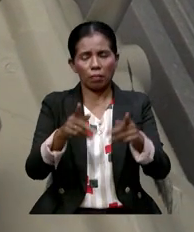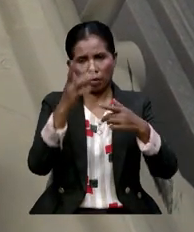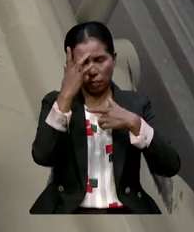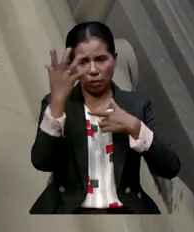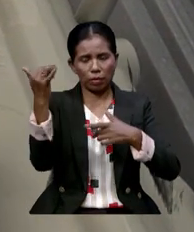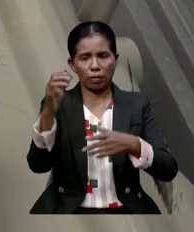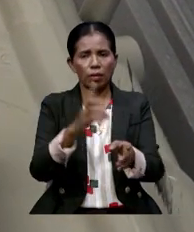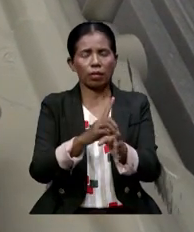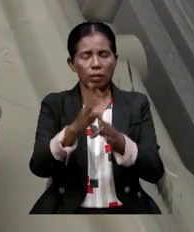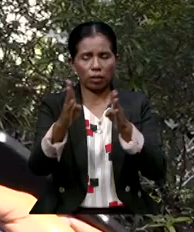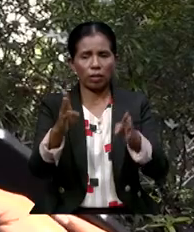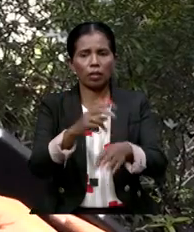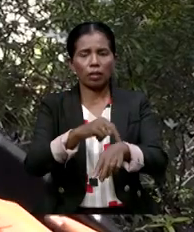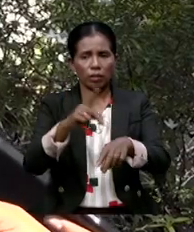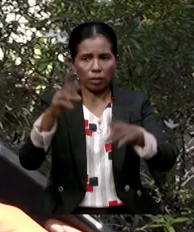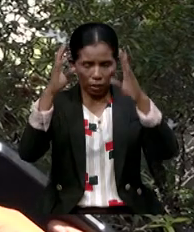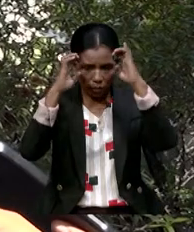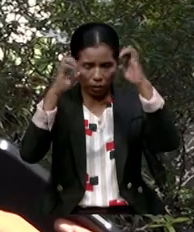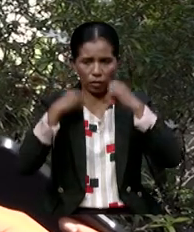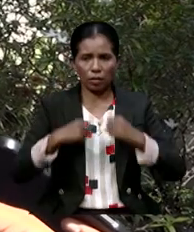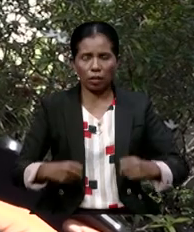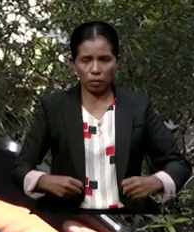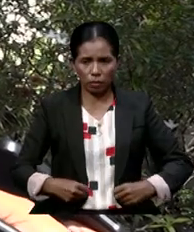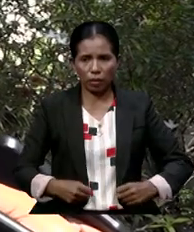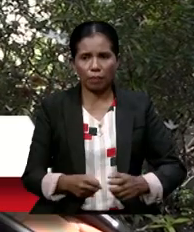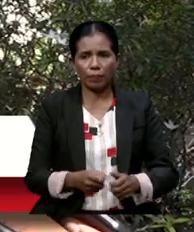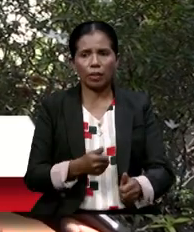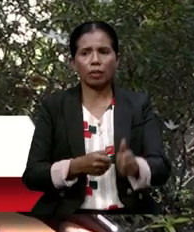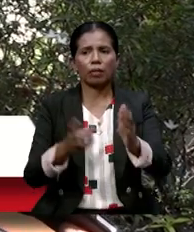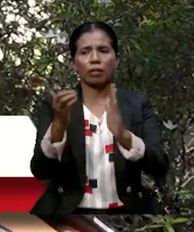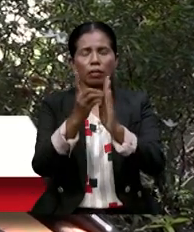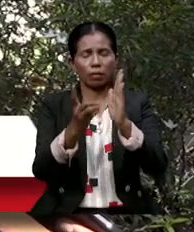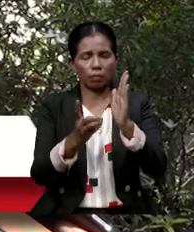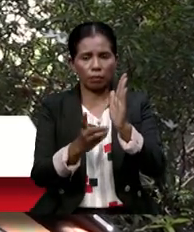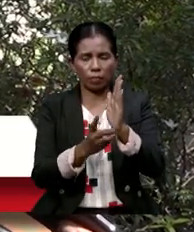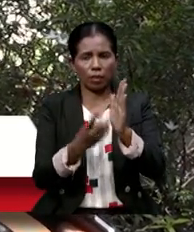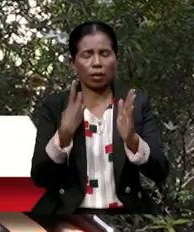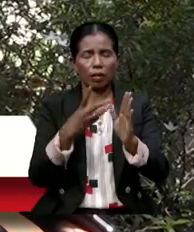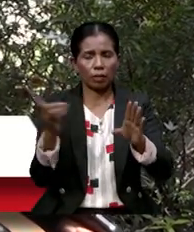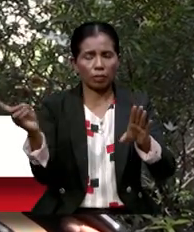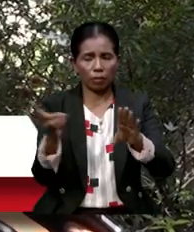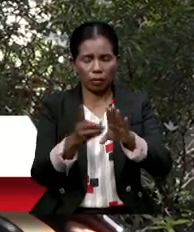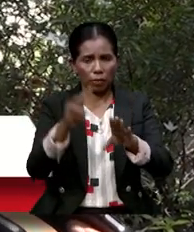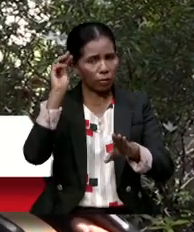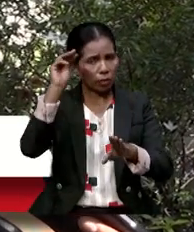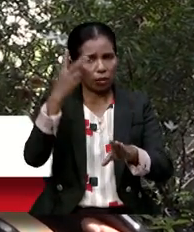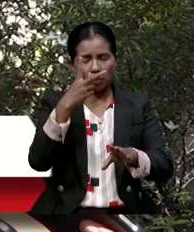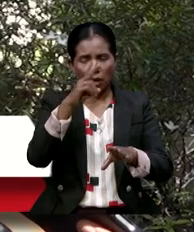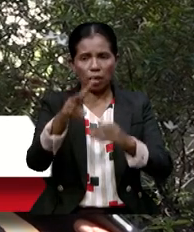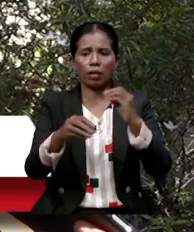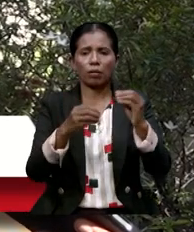Iha Direção Nasional Edukasaun Promosaun Saudi, tur diploma ministerial ami iha papeli da to hare ko na ba